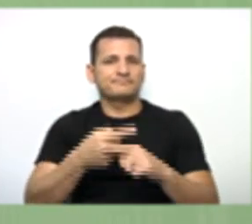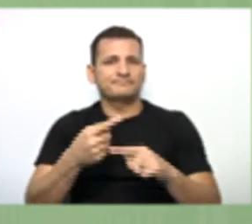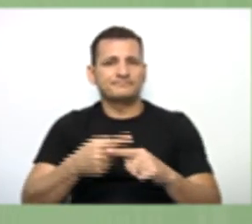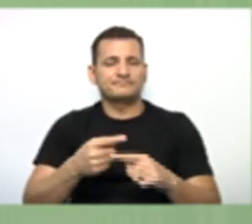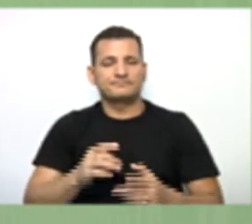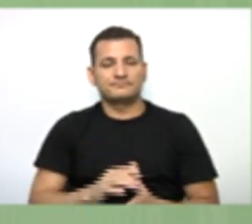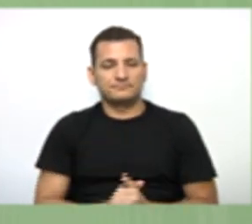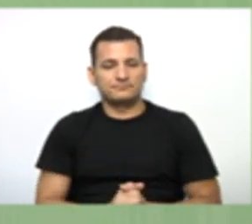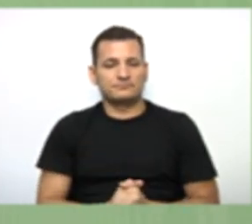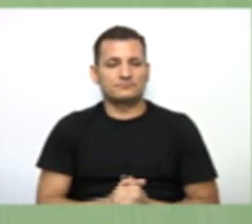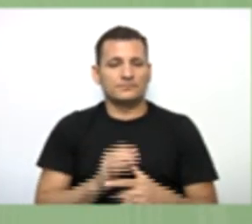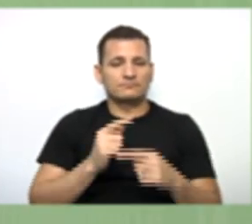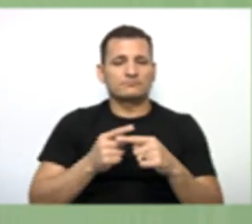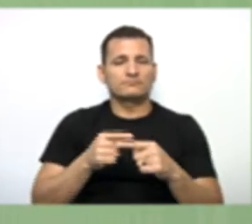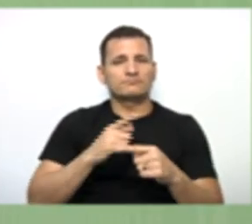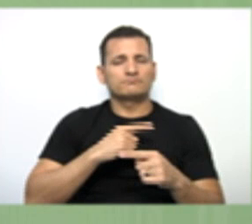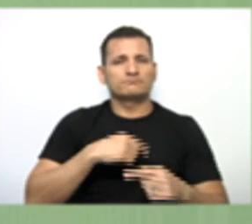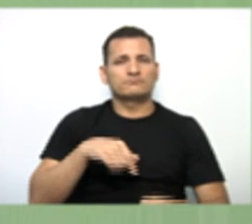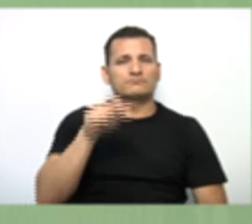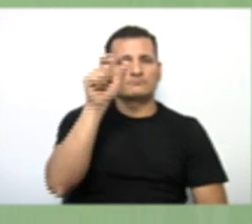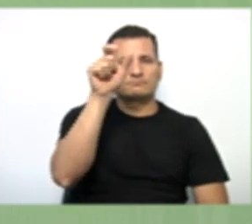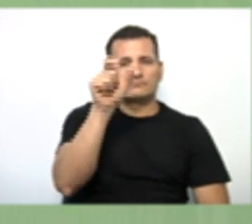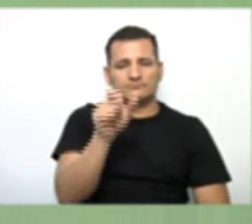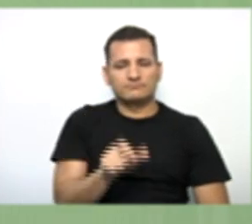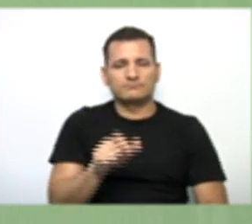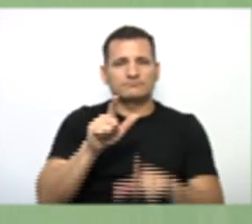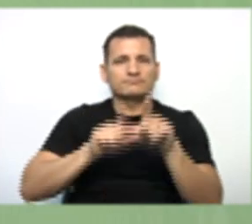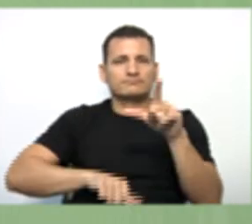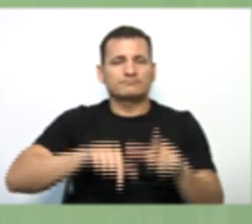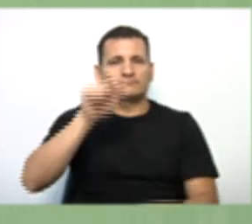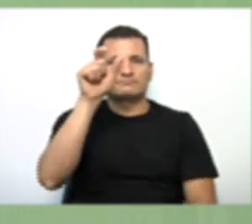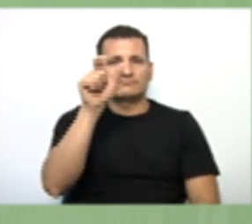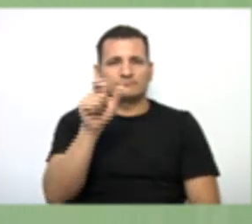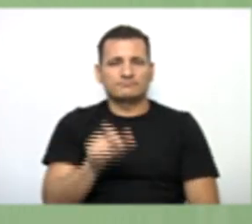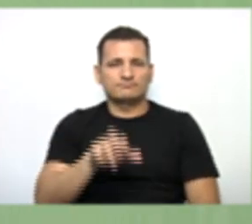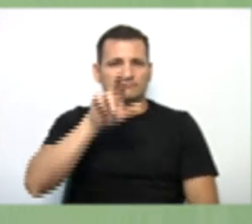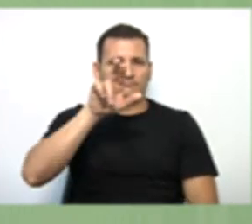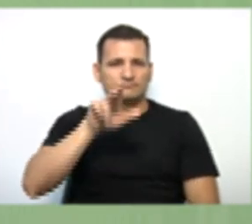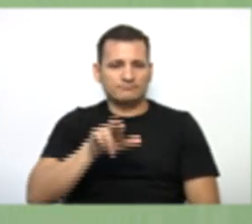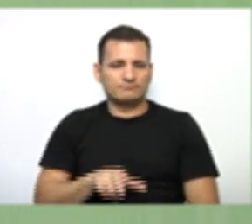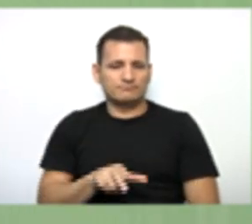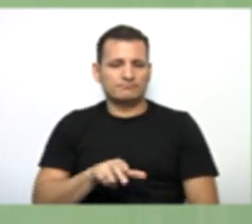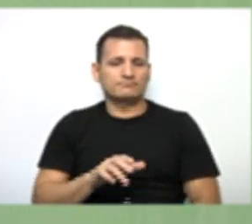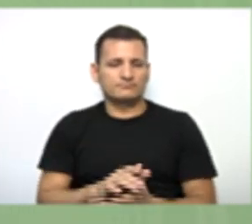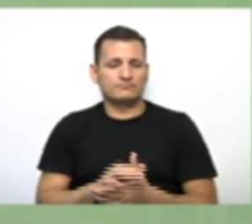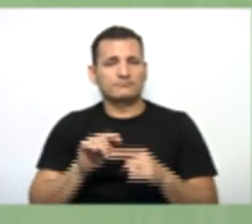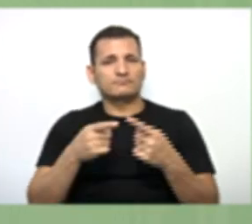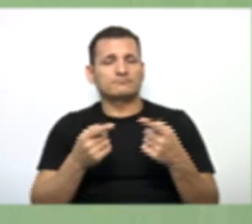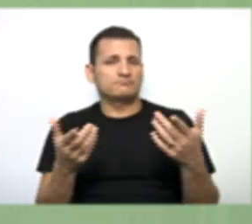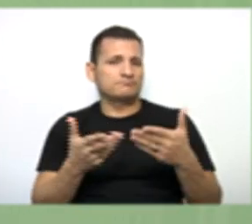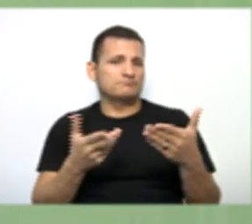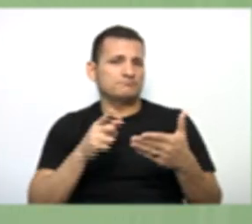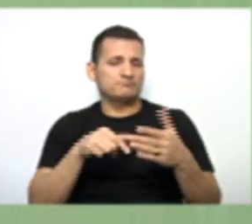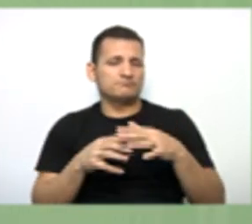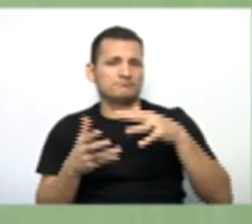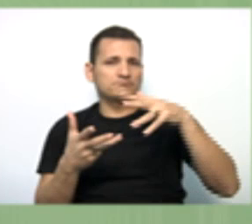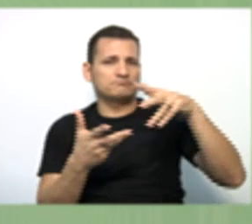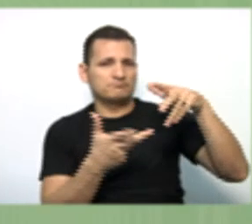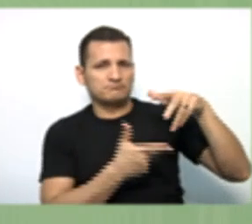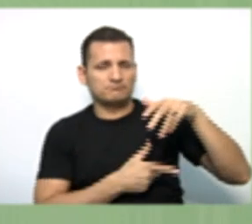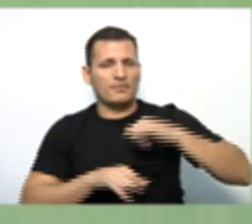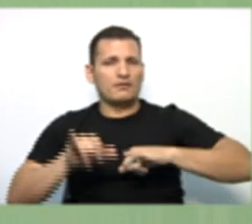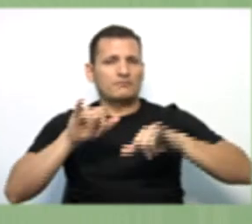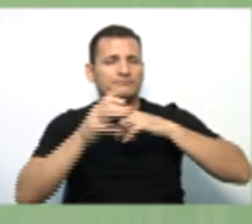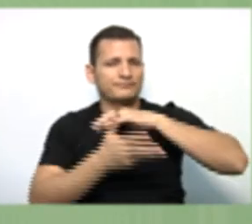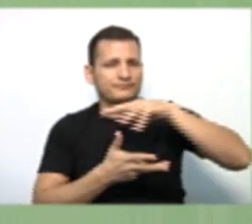Perceba que nós temos caracteres ocidentais aqui, né? Mas a gente está falando de mundo globalizado, os sistemas operacionais têm que rodar aqui,